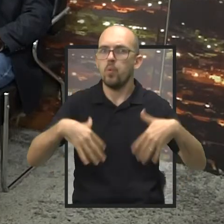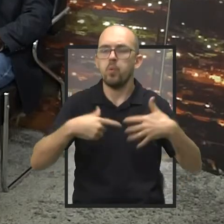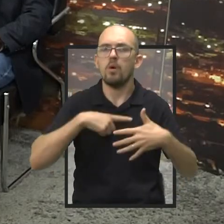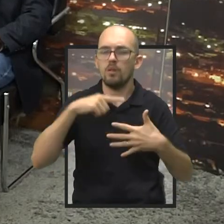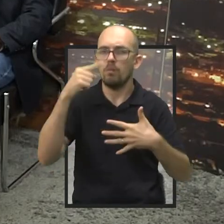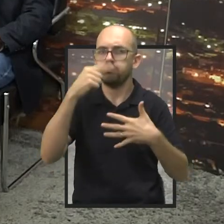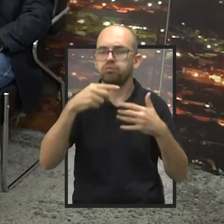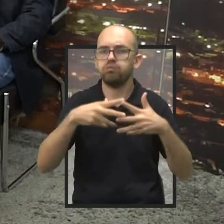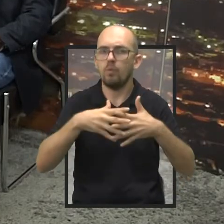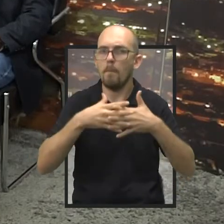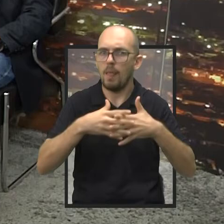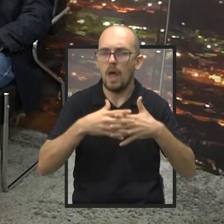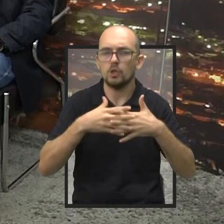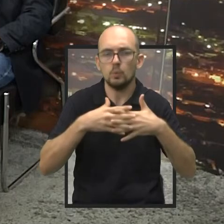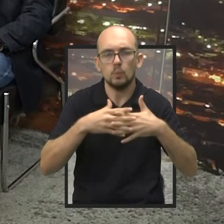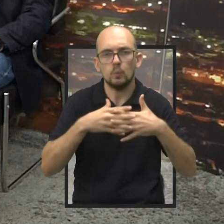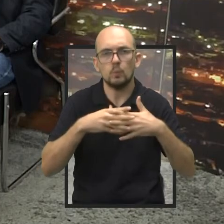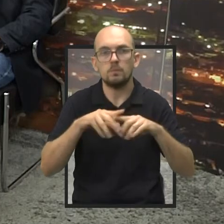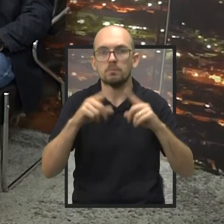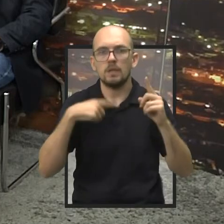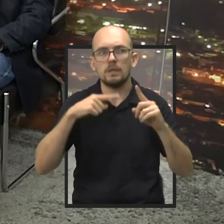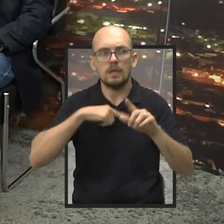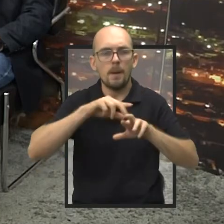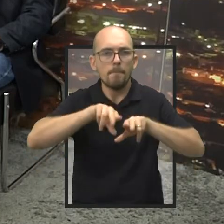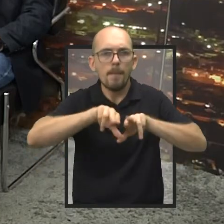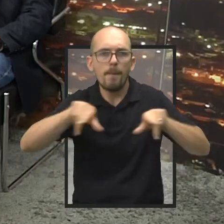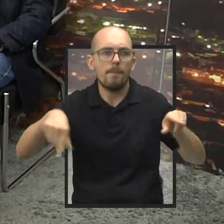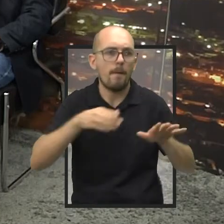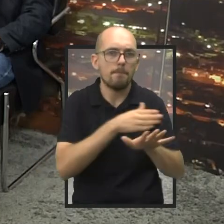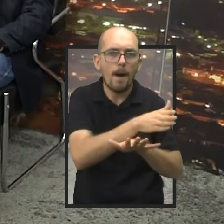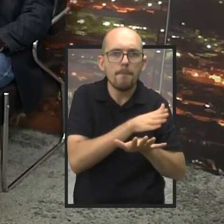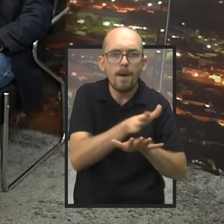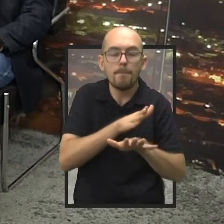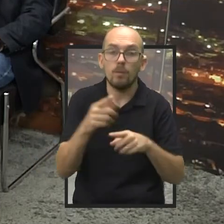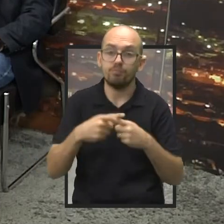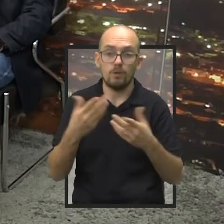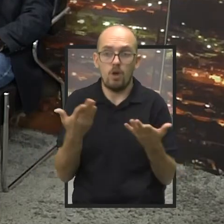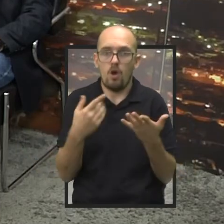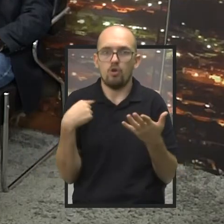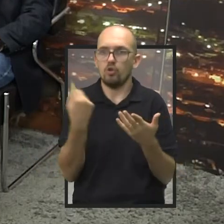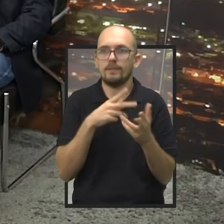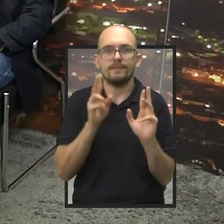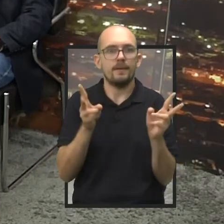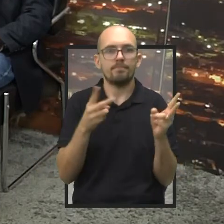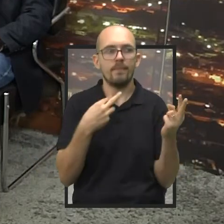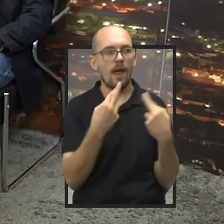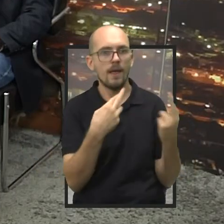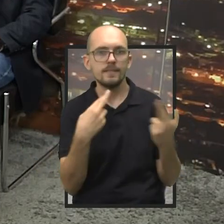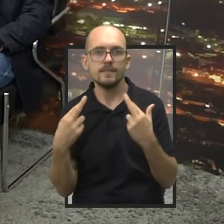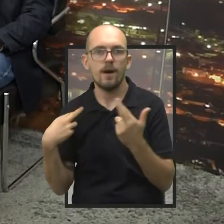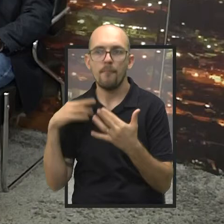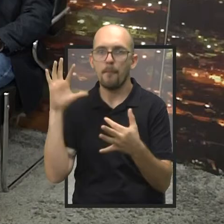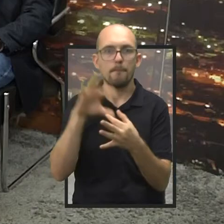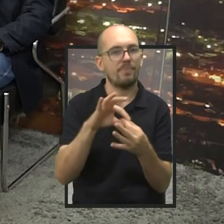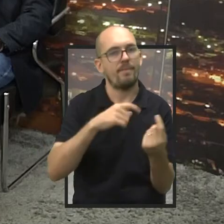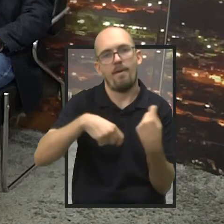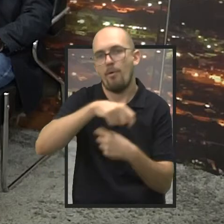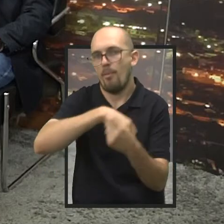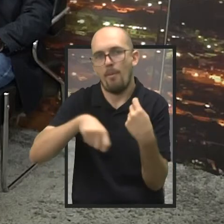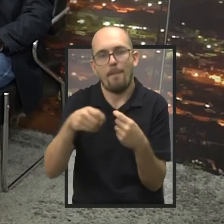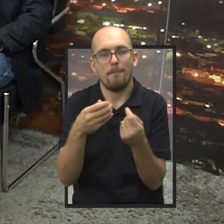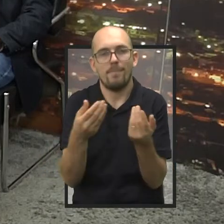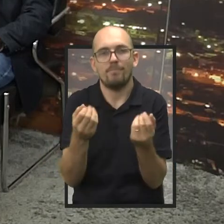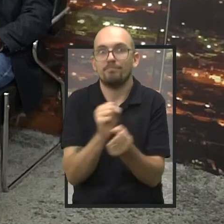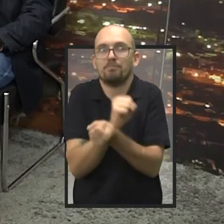complexo, né, Lúcio? Mas tem várias frentes, todas as nossas relações sociais estão envolvidas com a economia